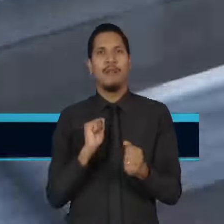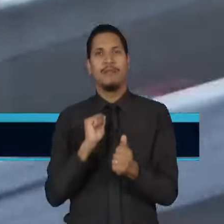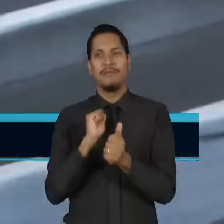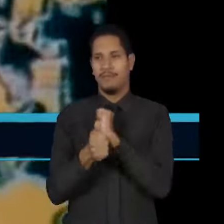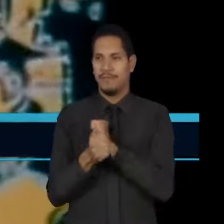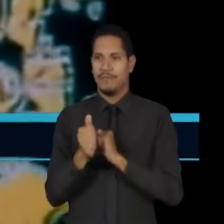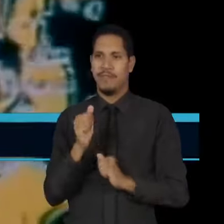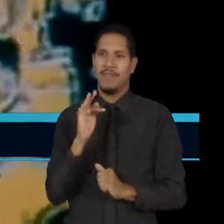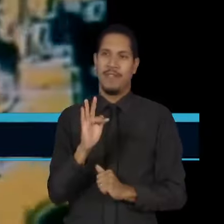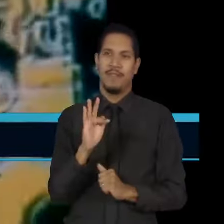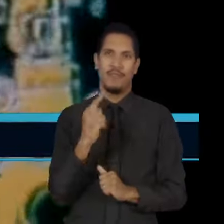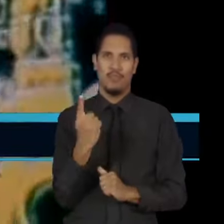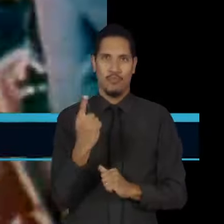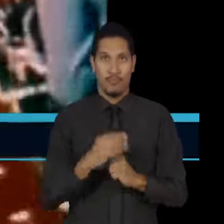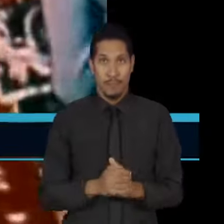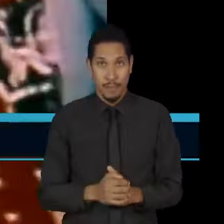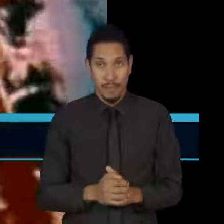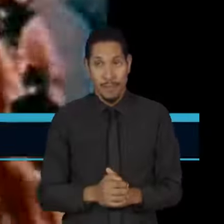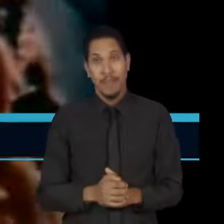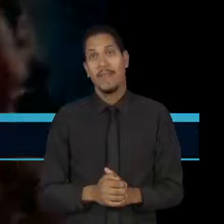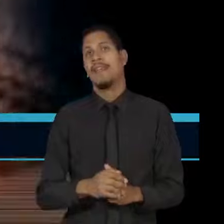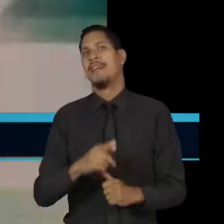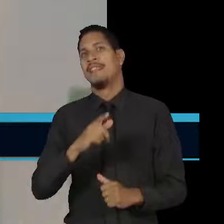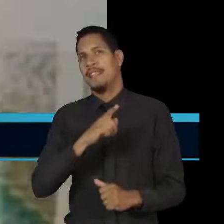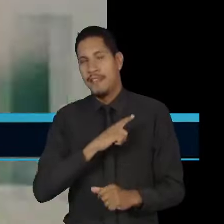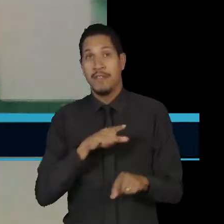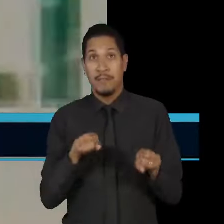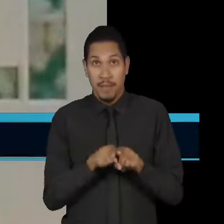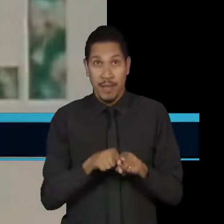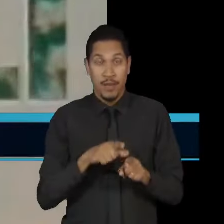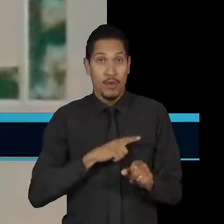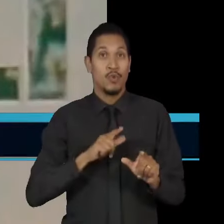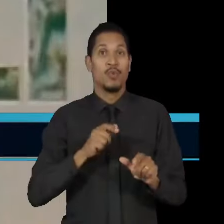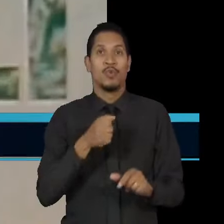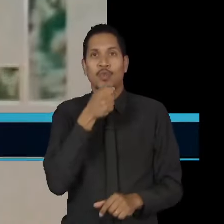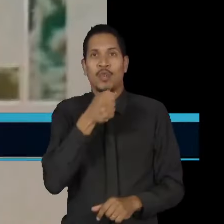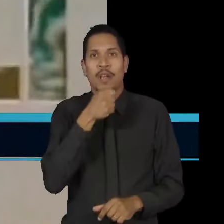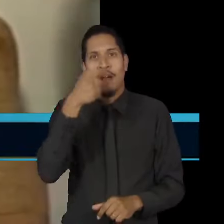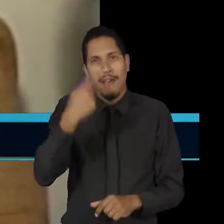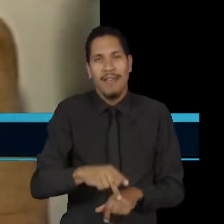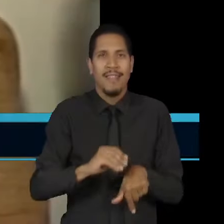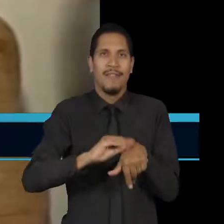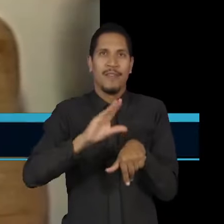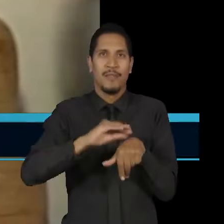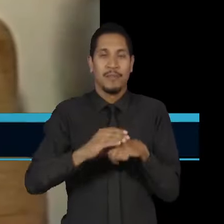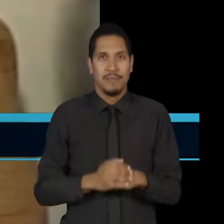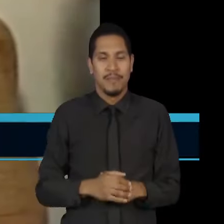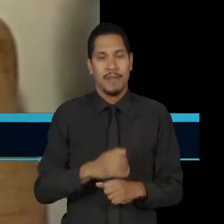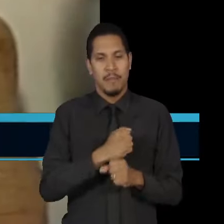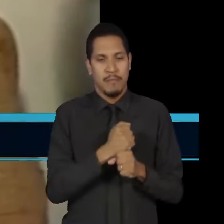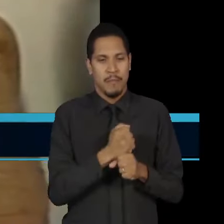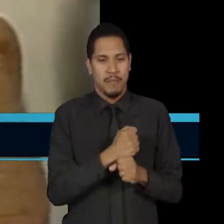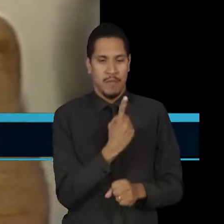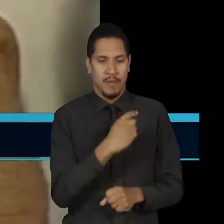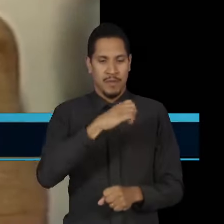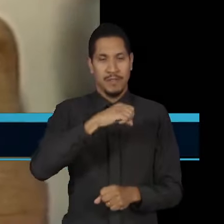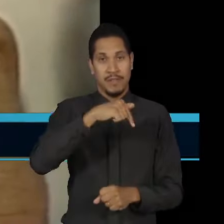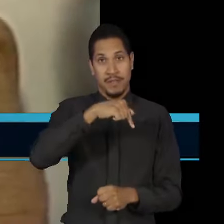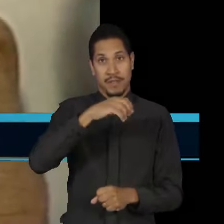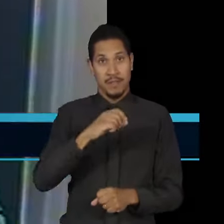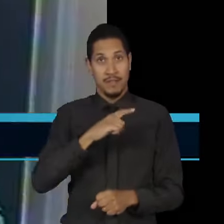Indy. O pioneirismo também pulsa no jornalismo da TV Cultura. No final dos anos 70, estreou o